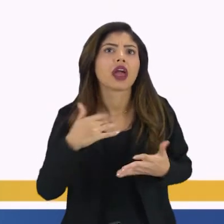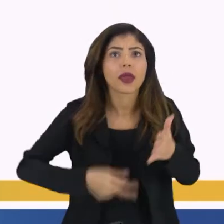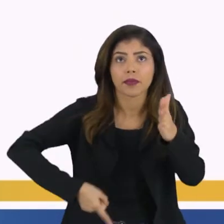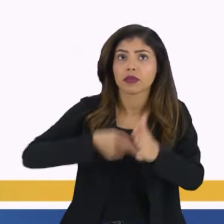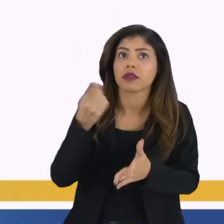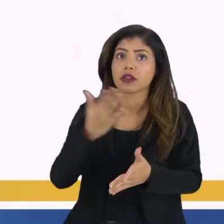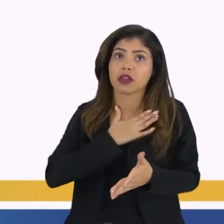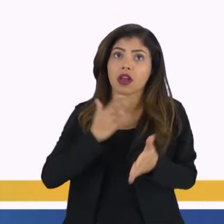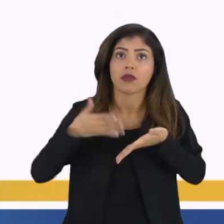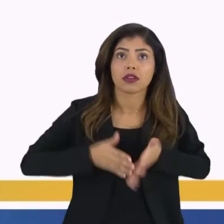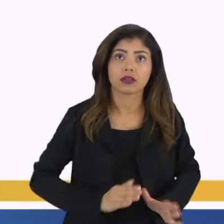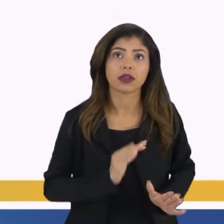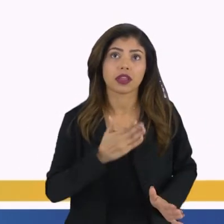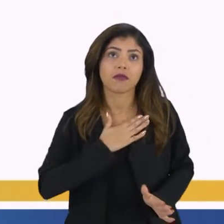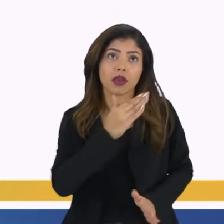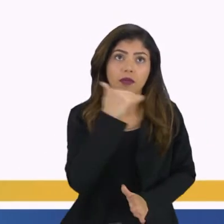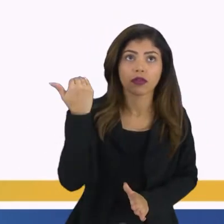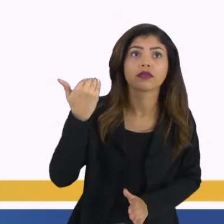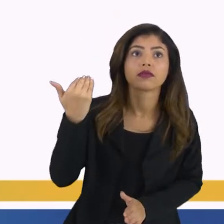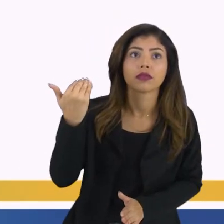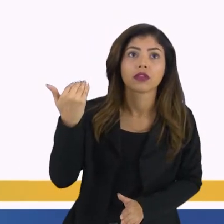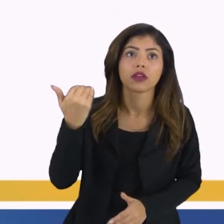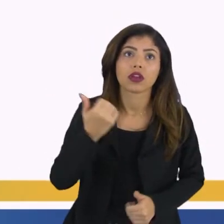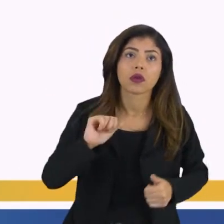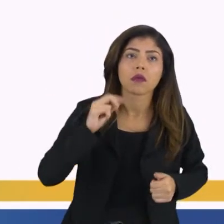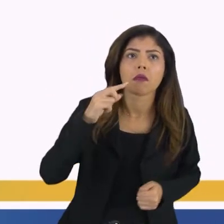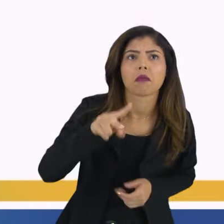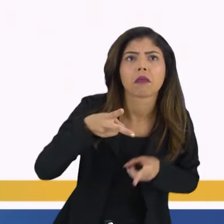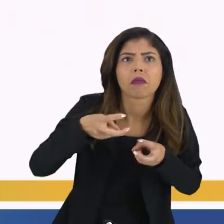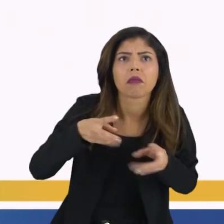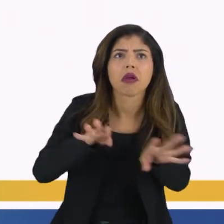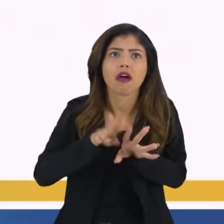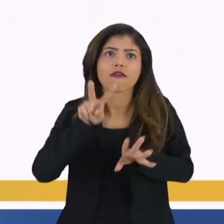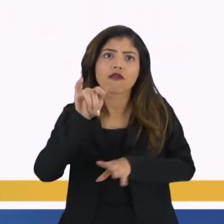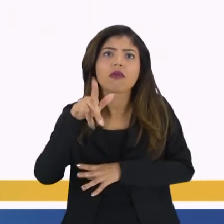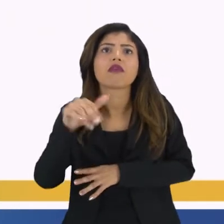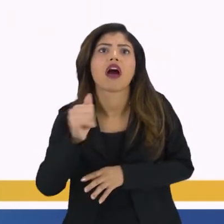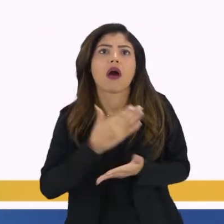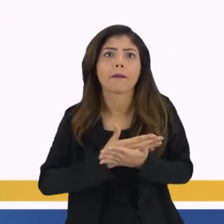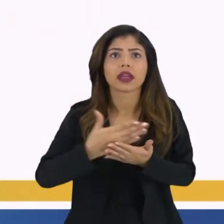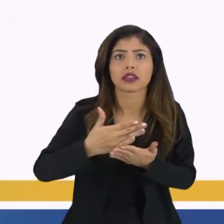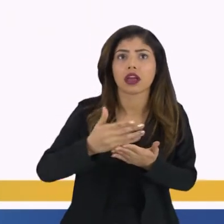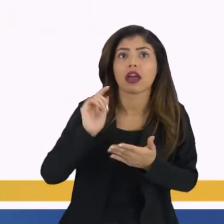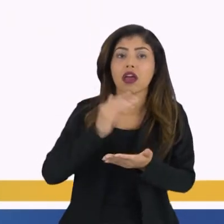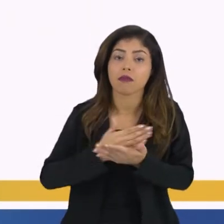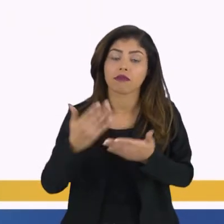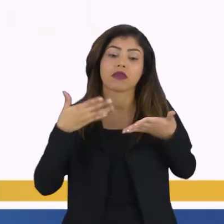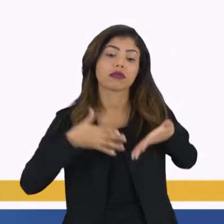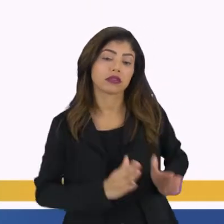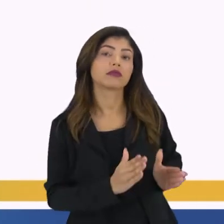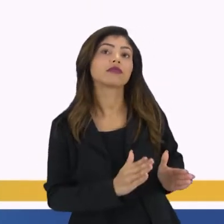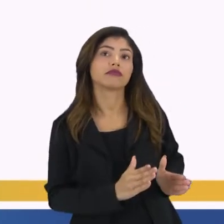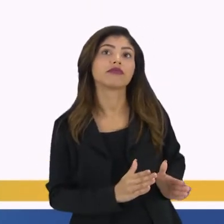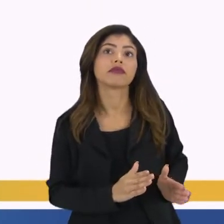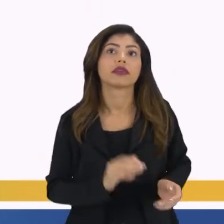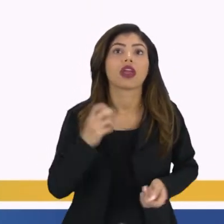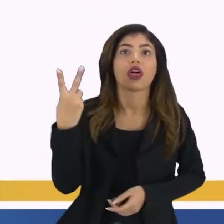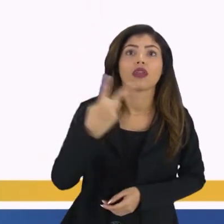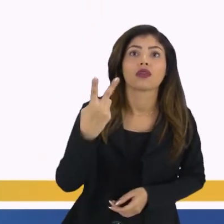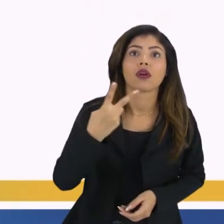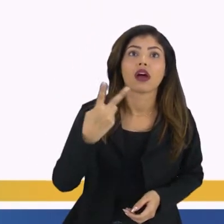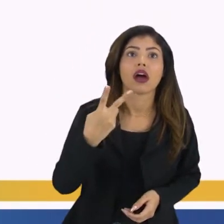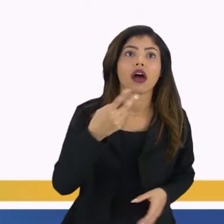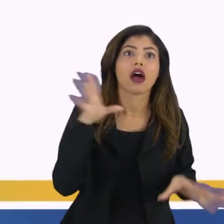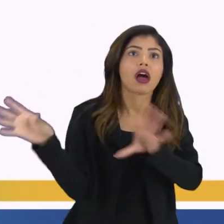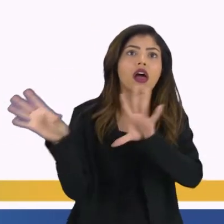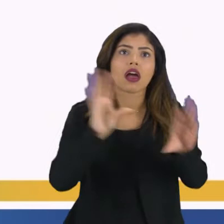primeiro lugar o meu nascimento ou a minha morte. Suposto uso vulgar, seja começar pelo nascimento. Duas considerações me